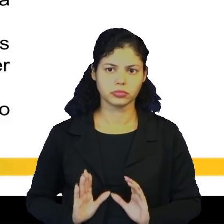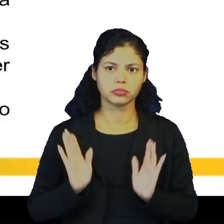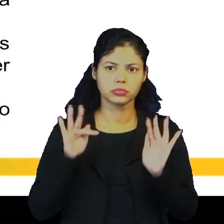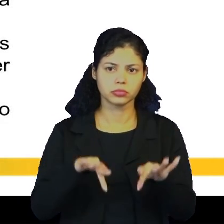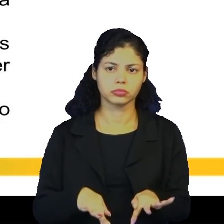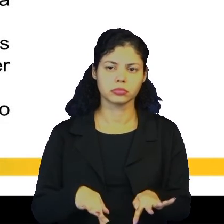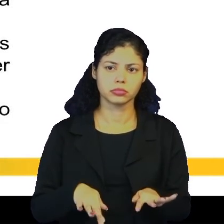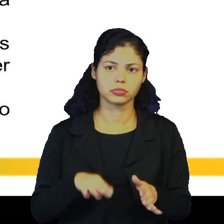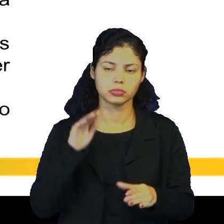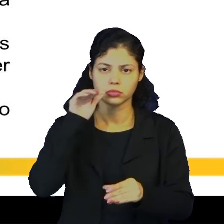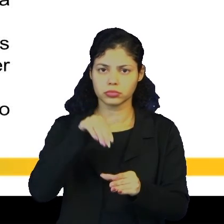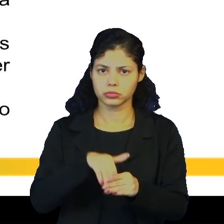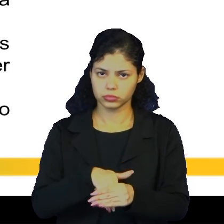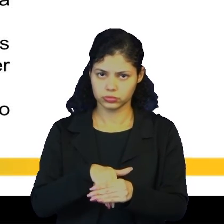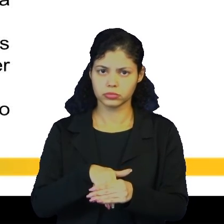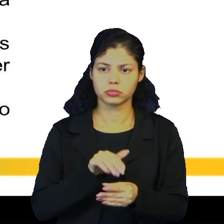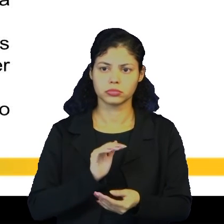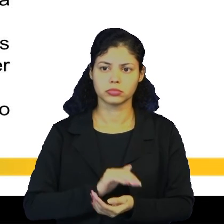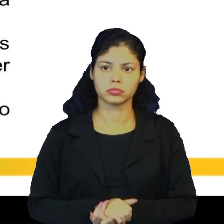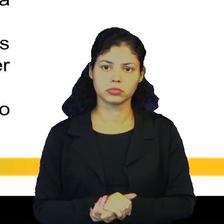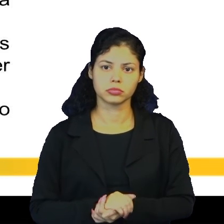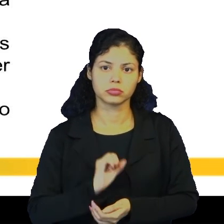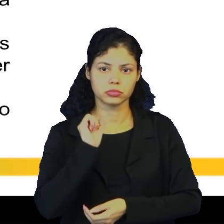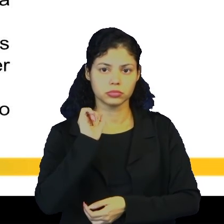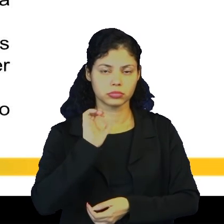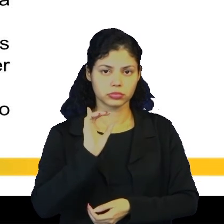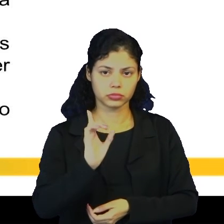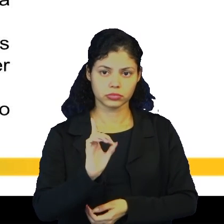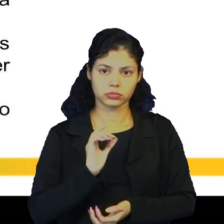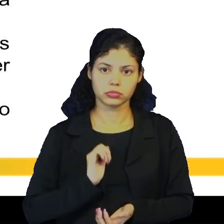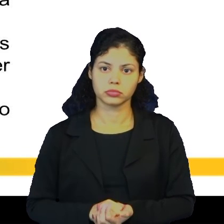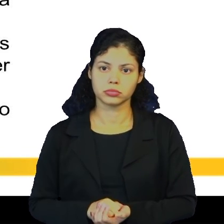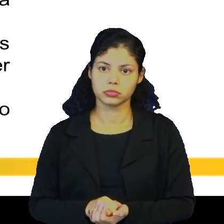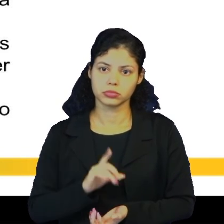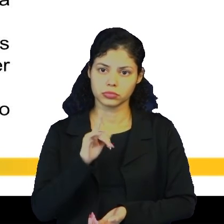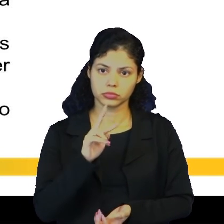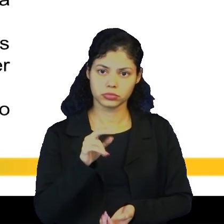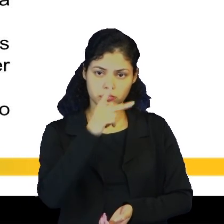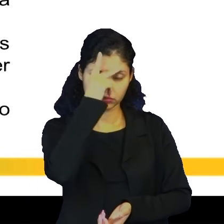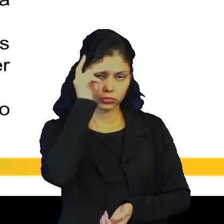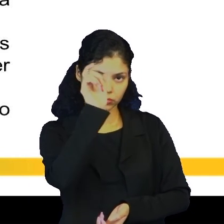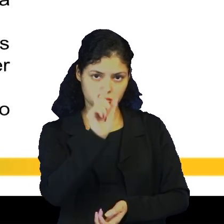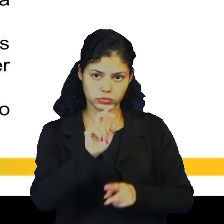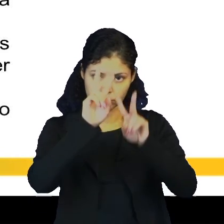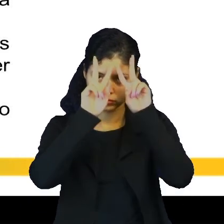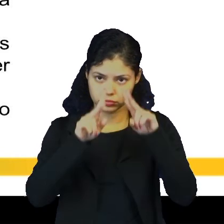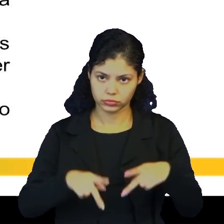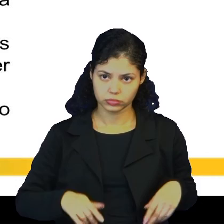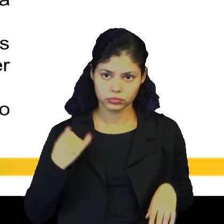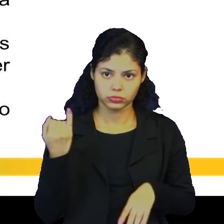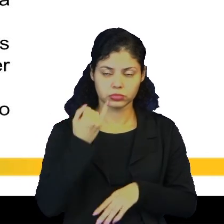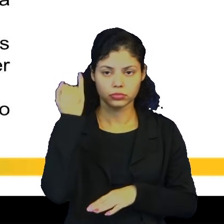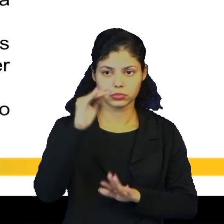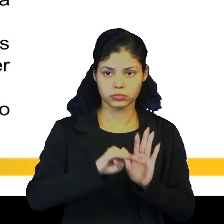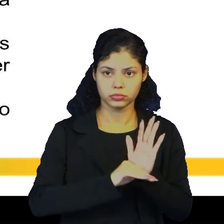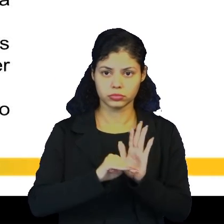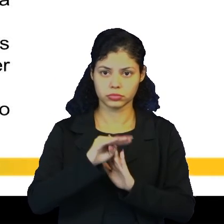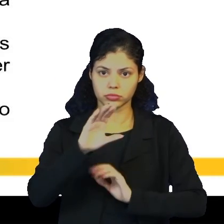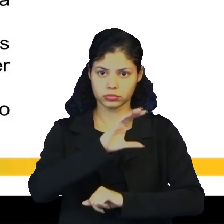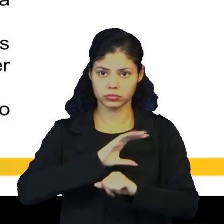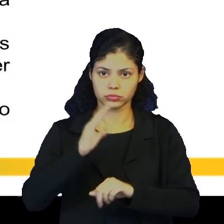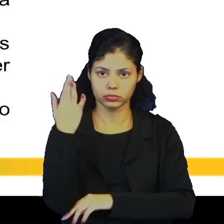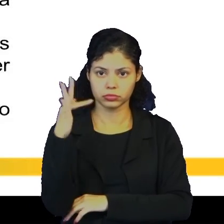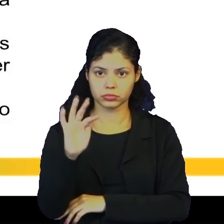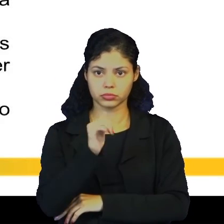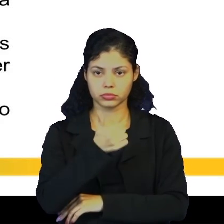no direito de votar e de ser votado. Ou letra D, a dignidade da pessoa humana, princípio basilar da Constituição Federal